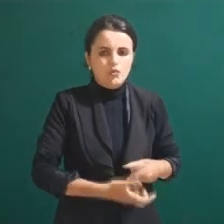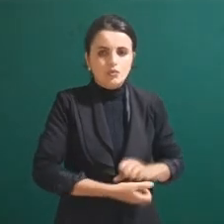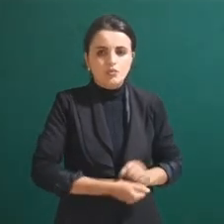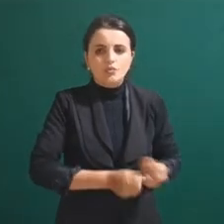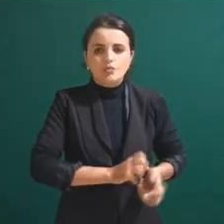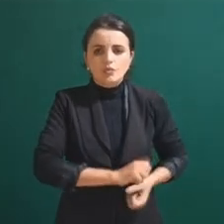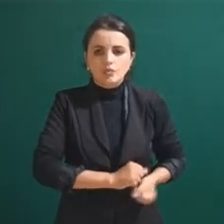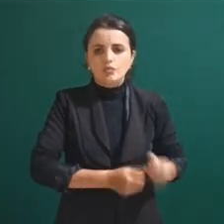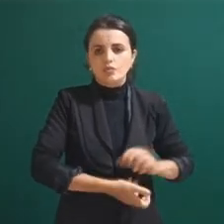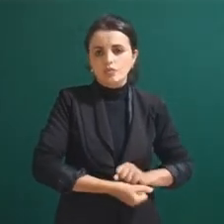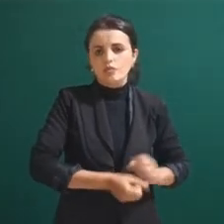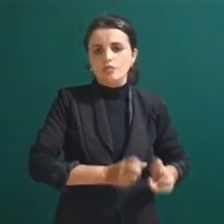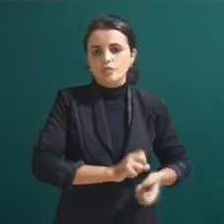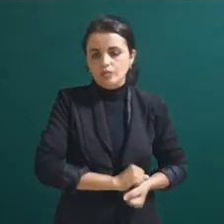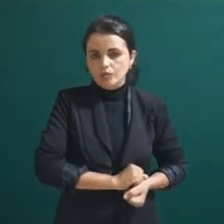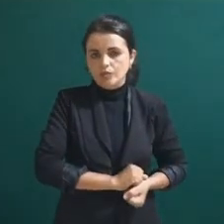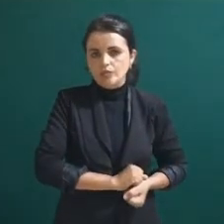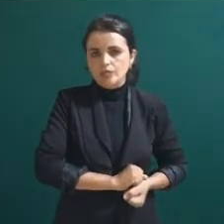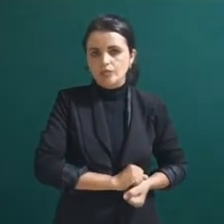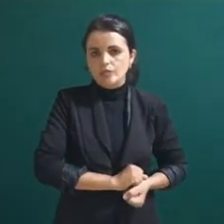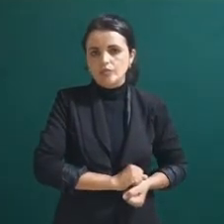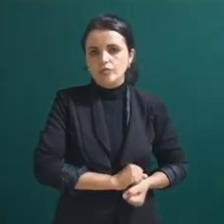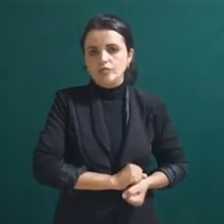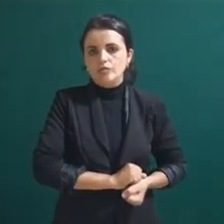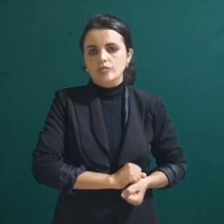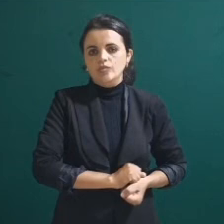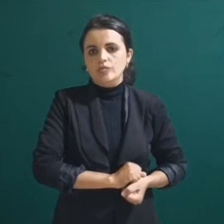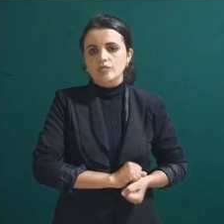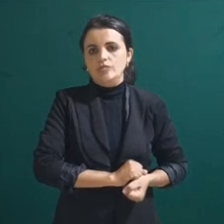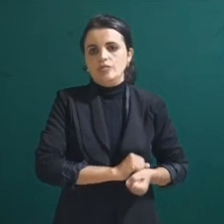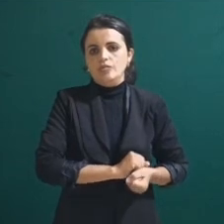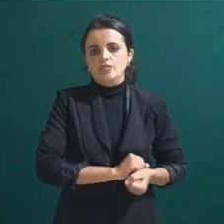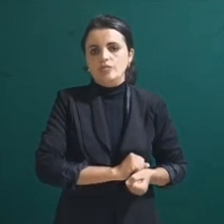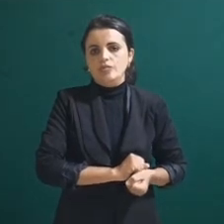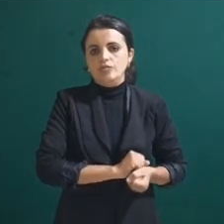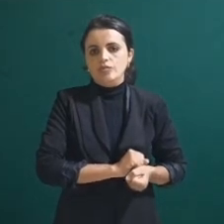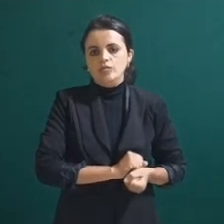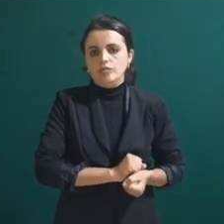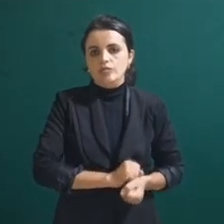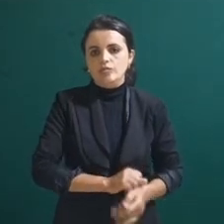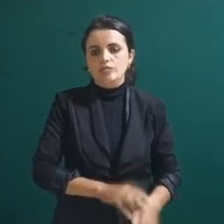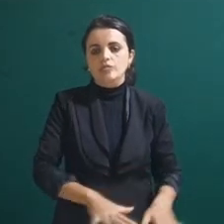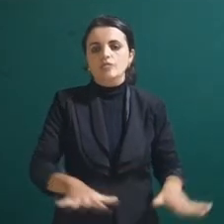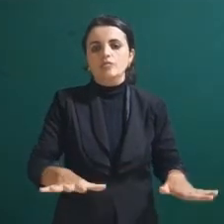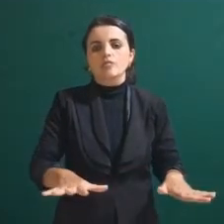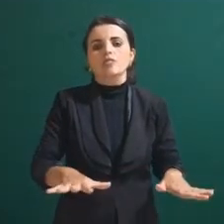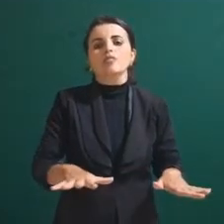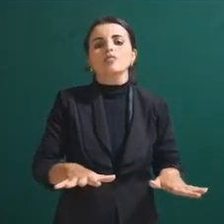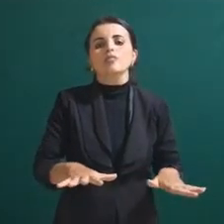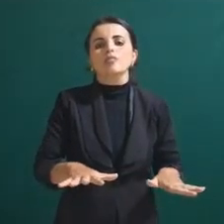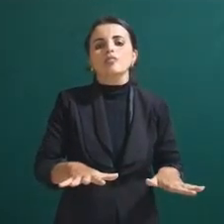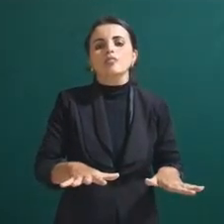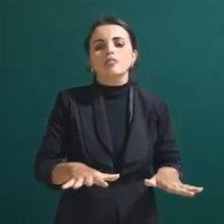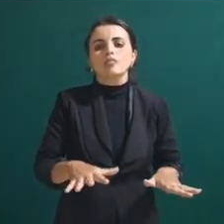ocorre no nosso intestino delgado, também no intestino grosso. E quando ele sai desse intestino aqui e se